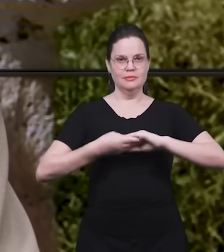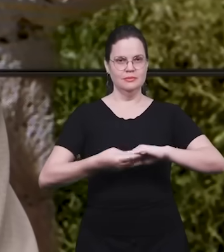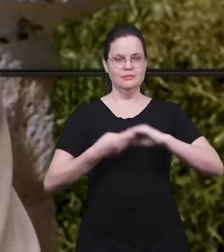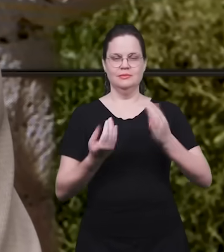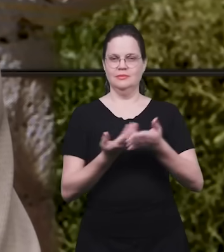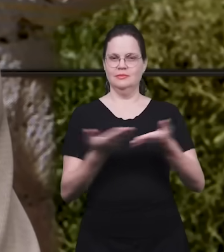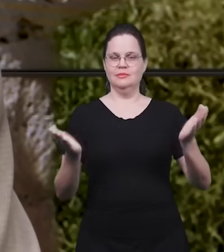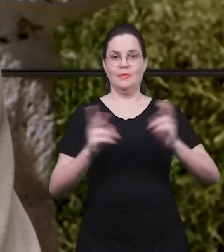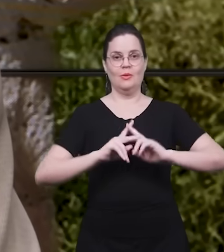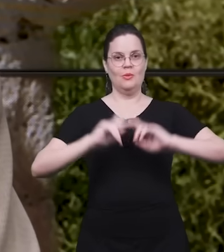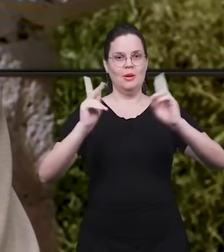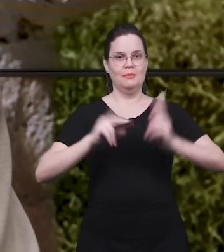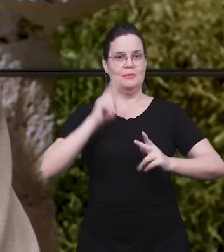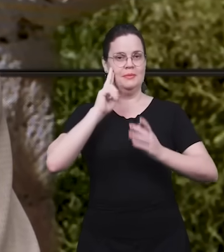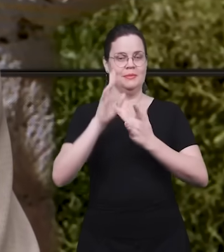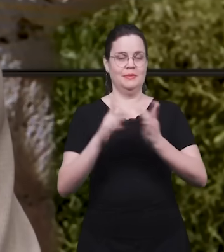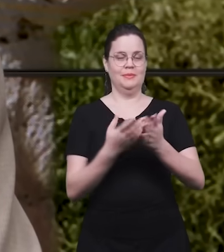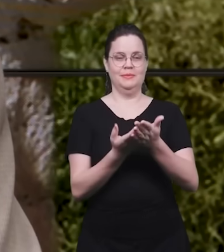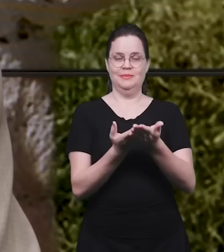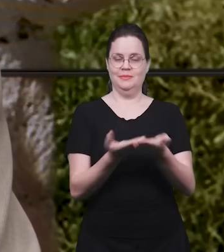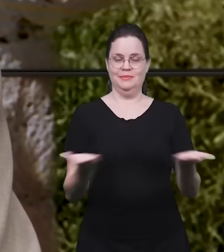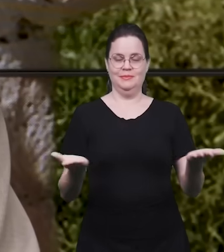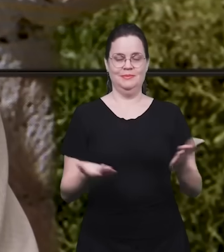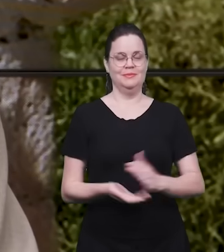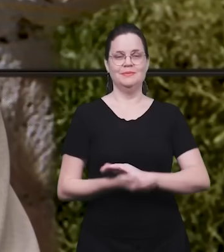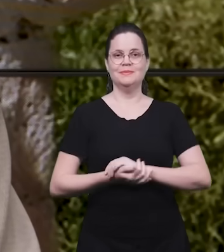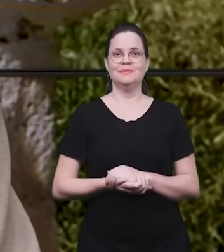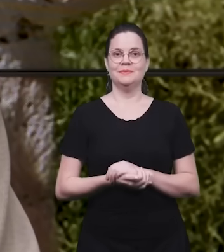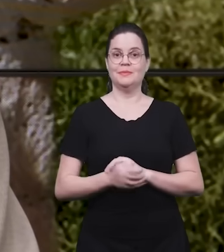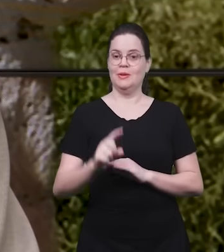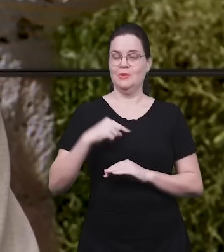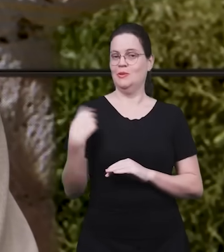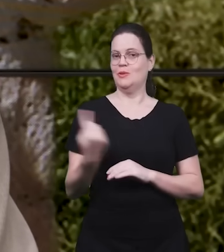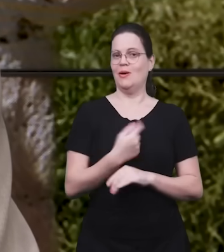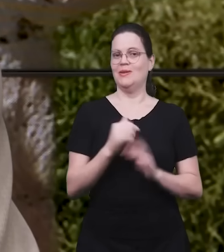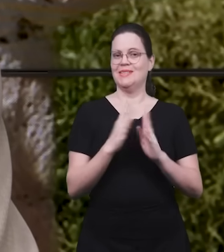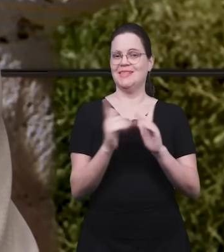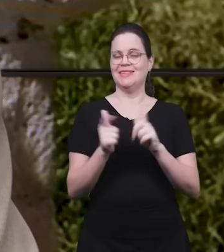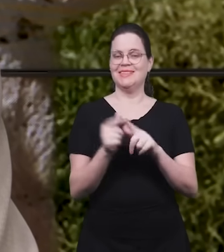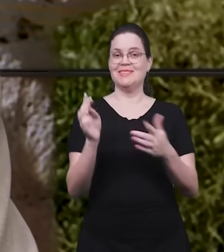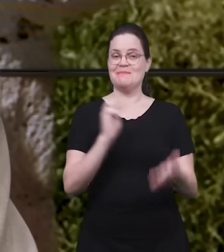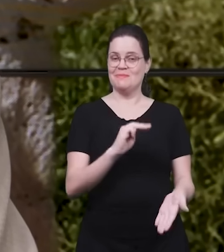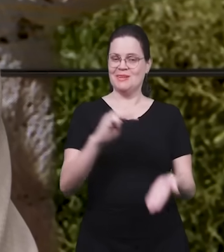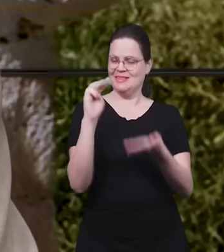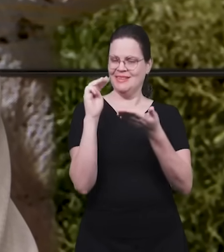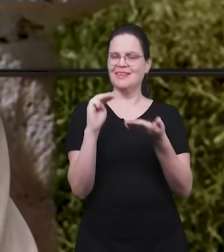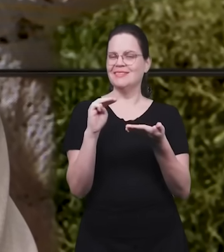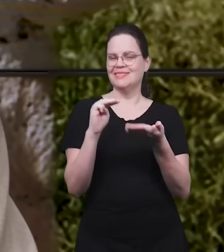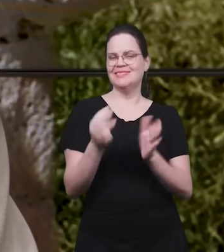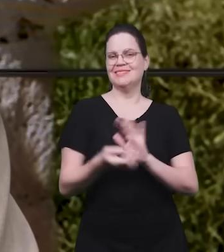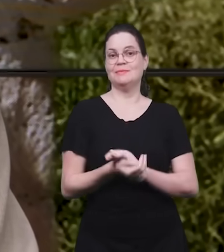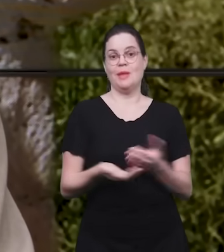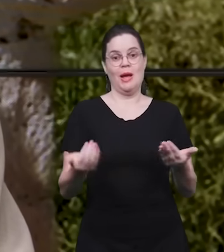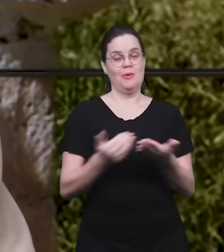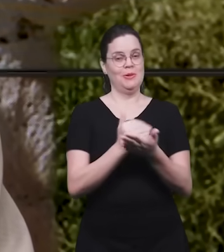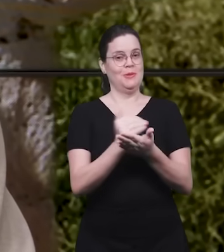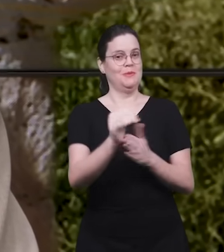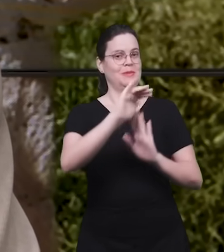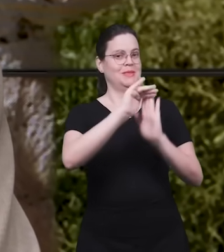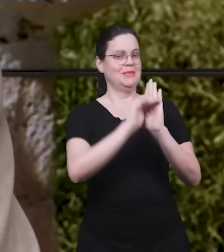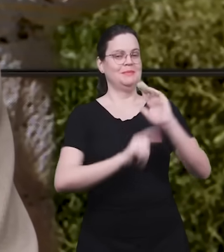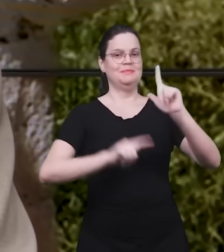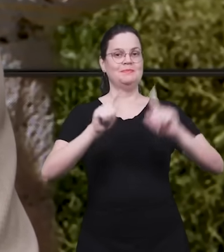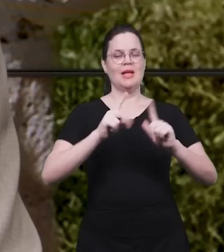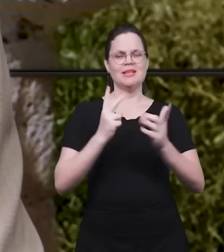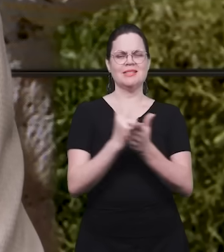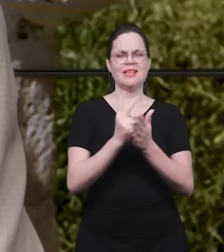Eu saúdo todos vocês que nos assistem com a paz do Senhor Jesus. Nós somos a Igreja Cristã Maranata e esse é o nosso